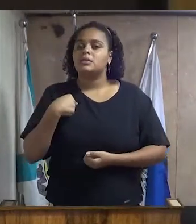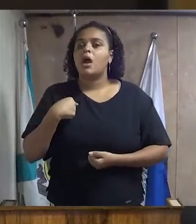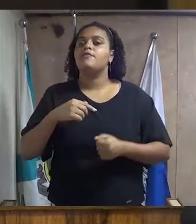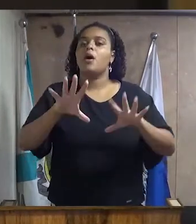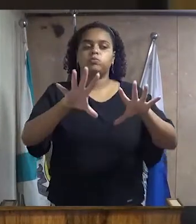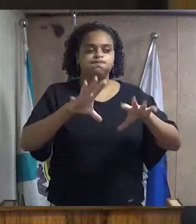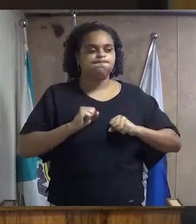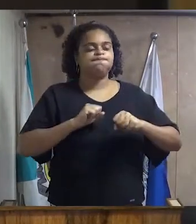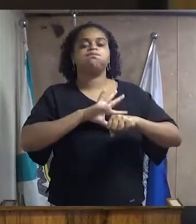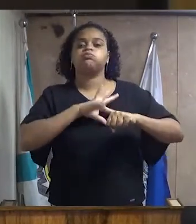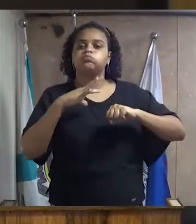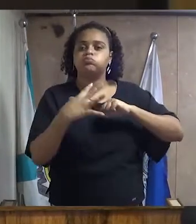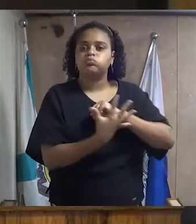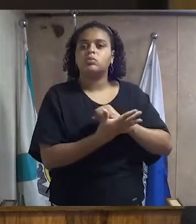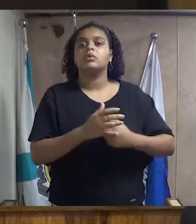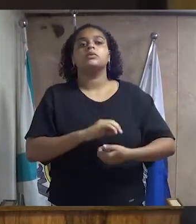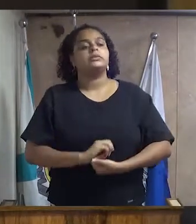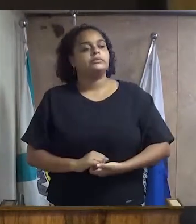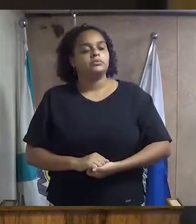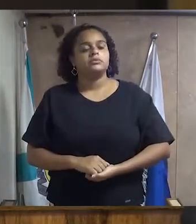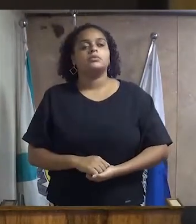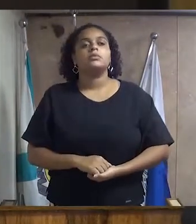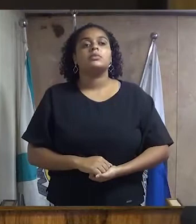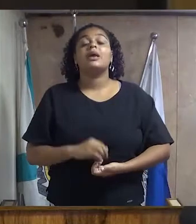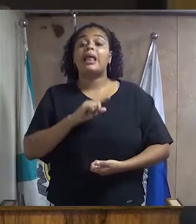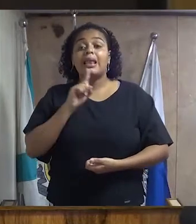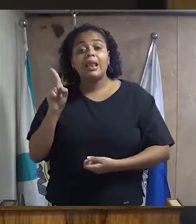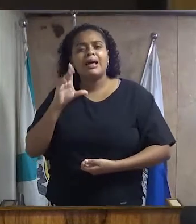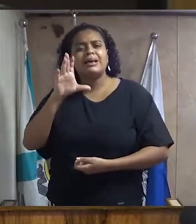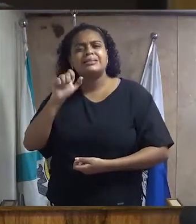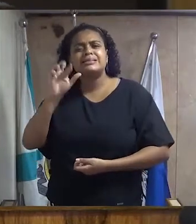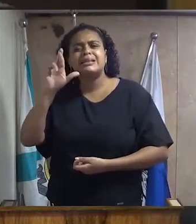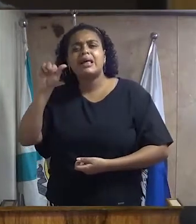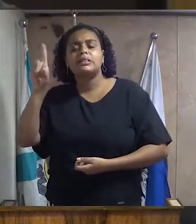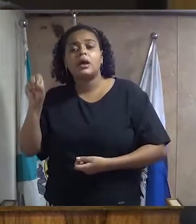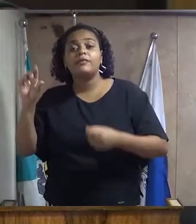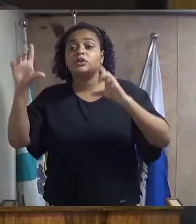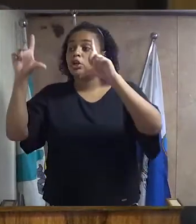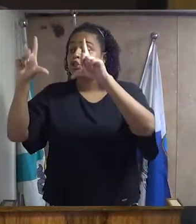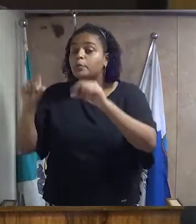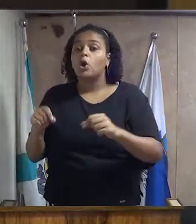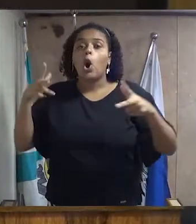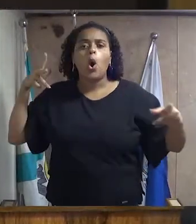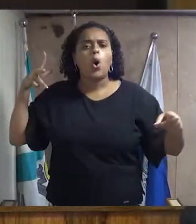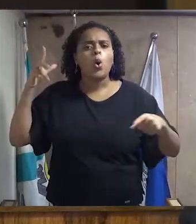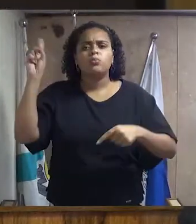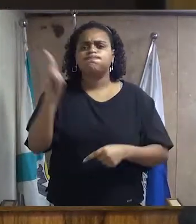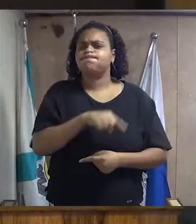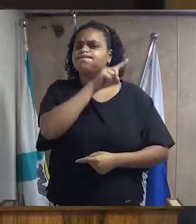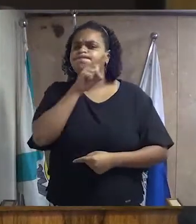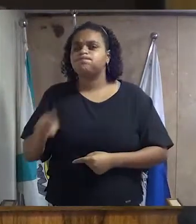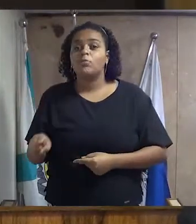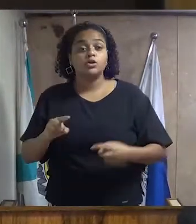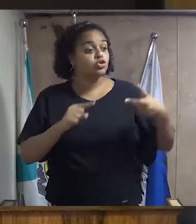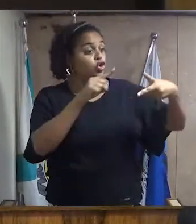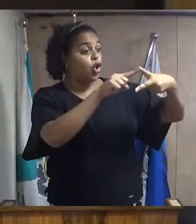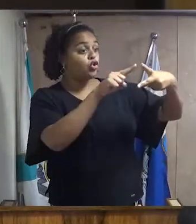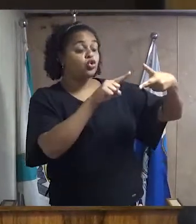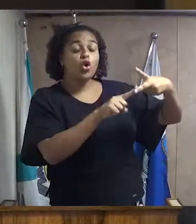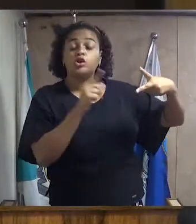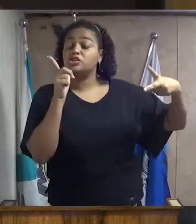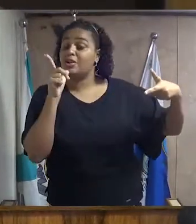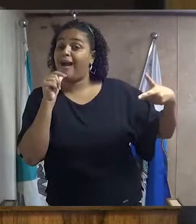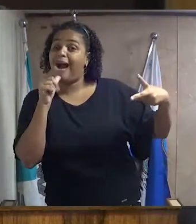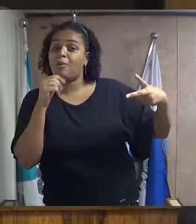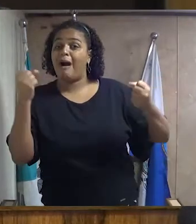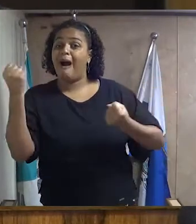um aumento de ônibus de caminhões para a SEDAI, foi diminuída, foi cortada. Só existe 2 caminhões-pipa para